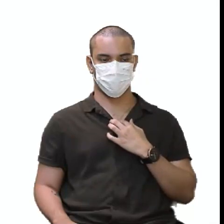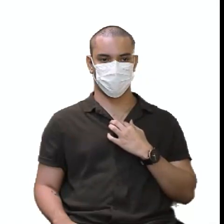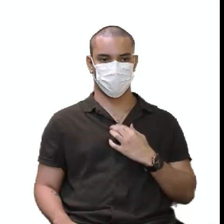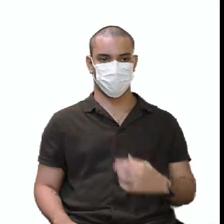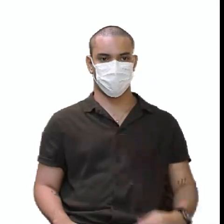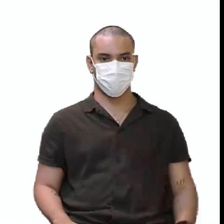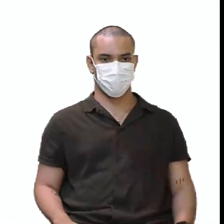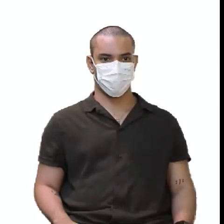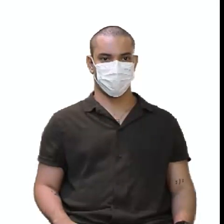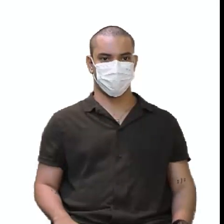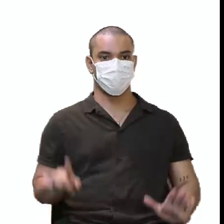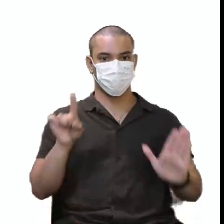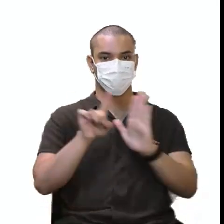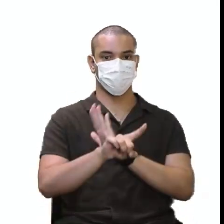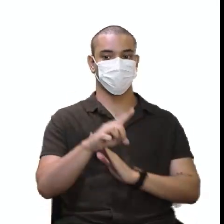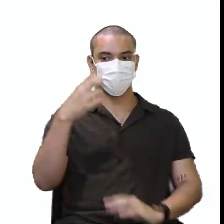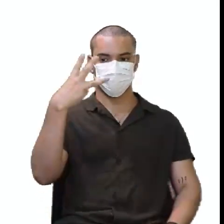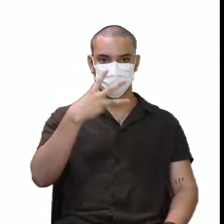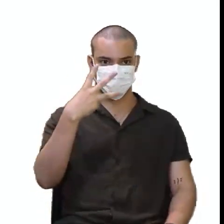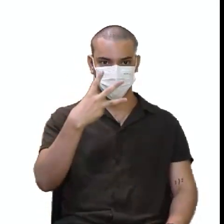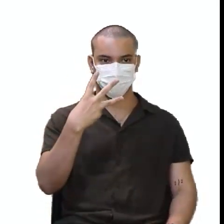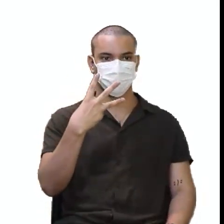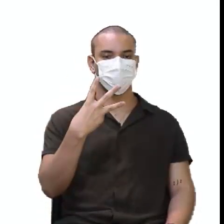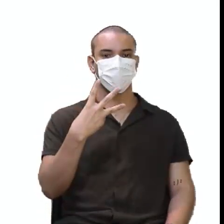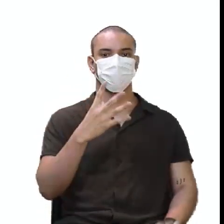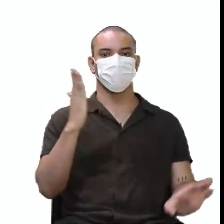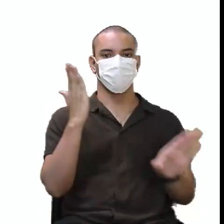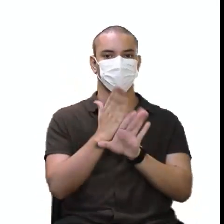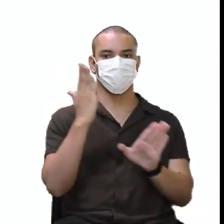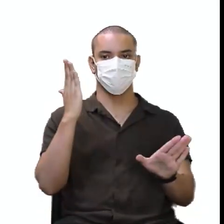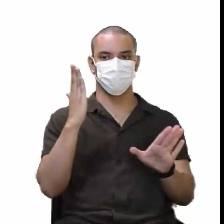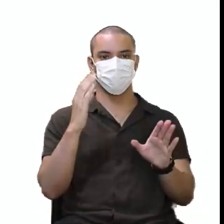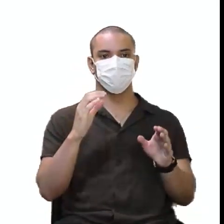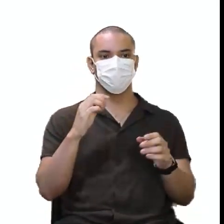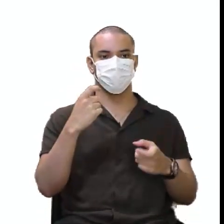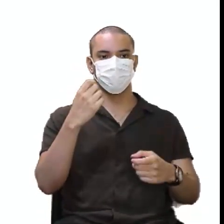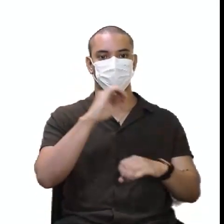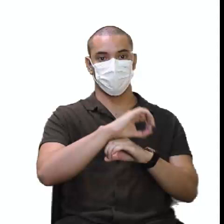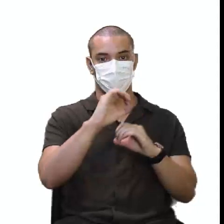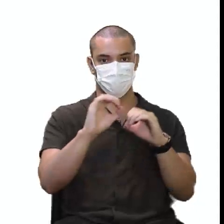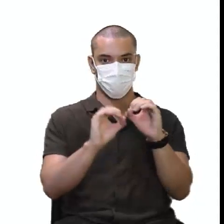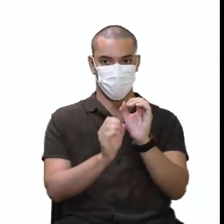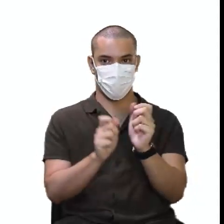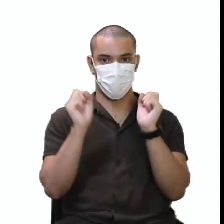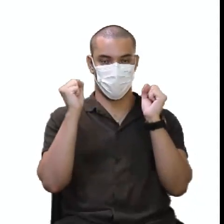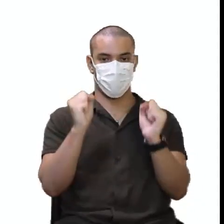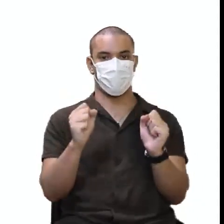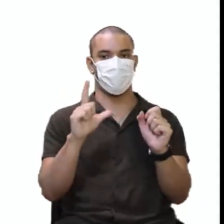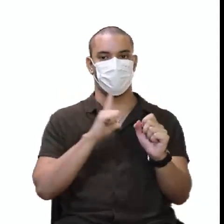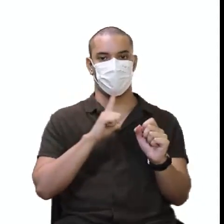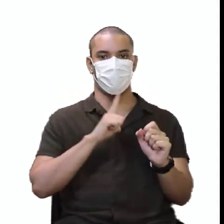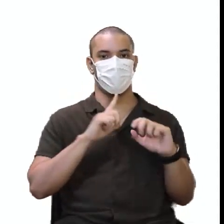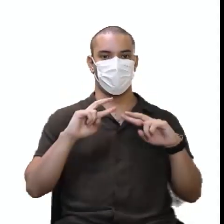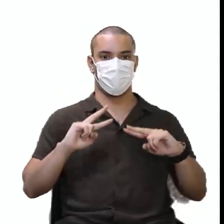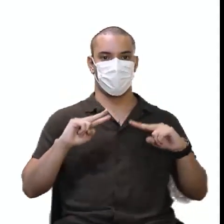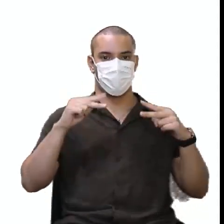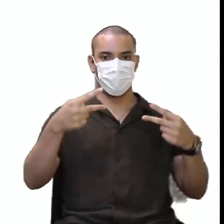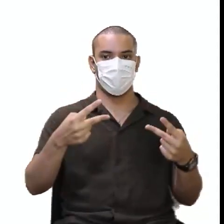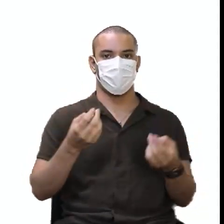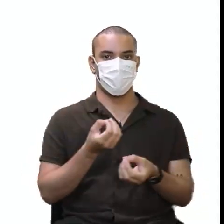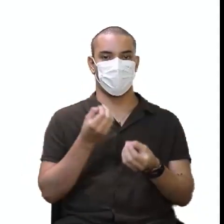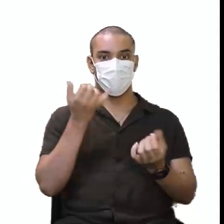Questão 3. Por meio da reprodução, podemos ter a transmissão